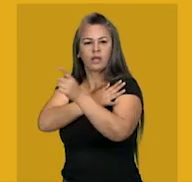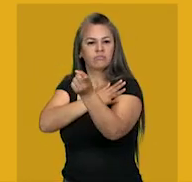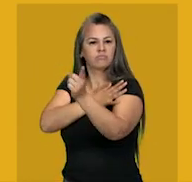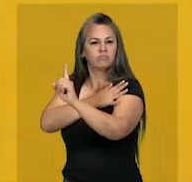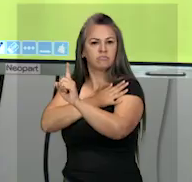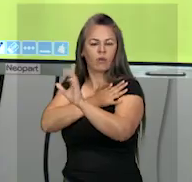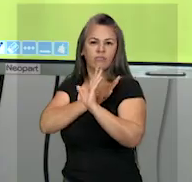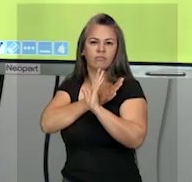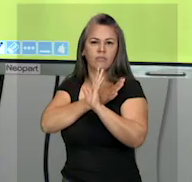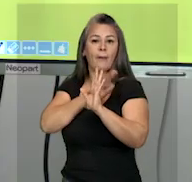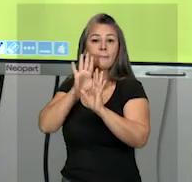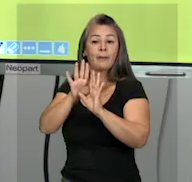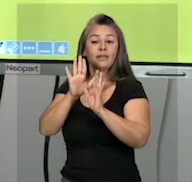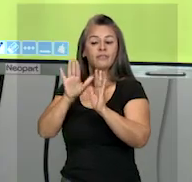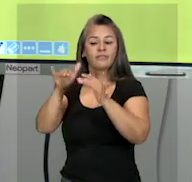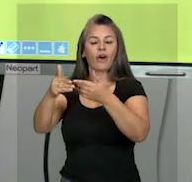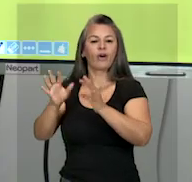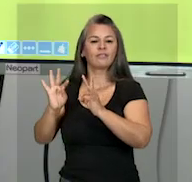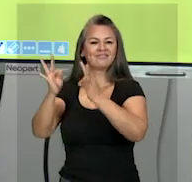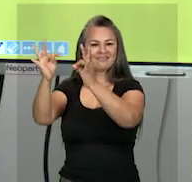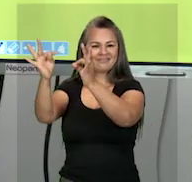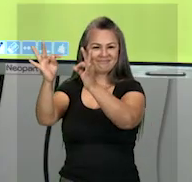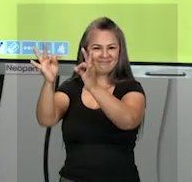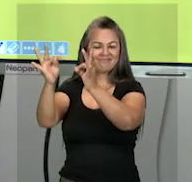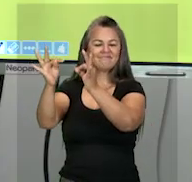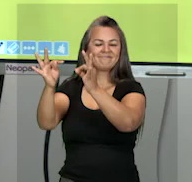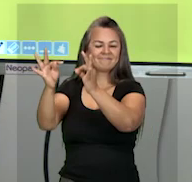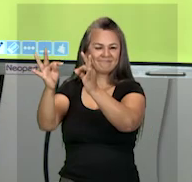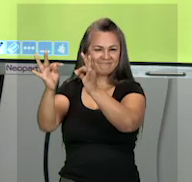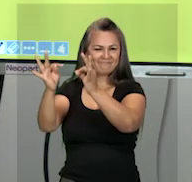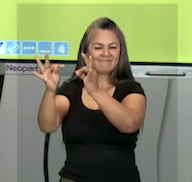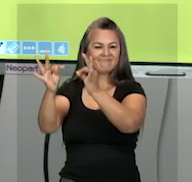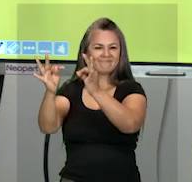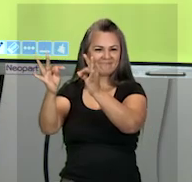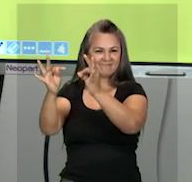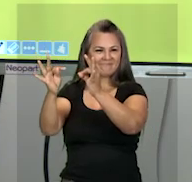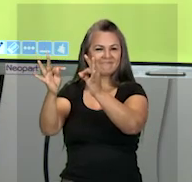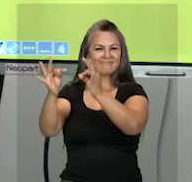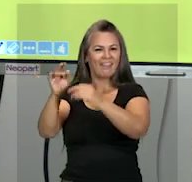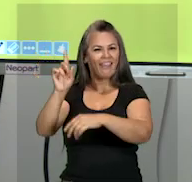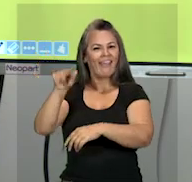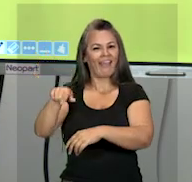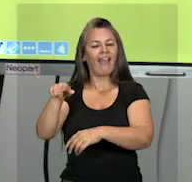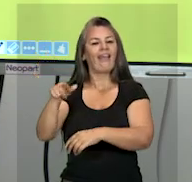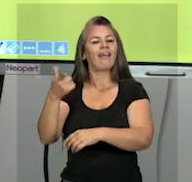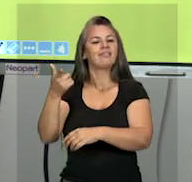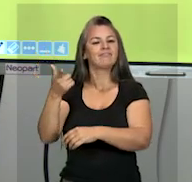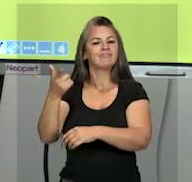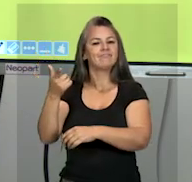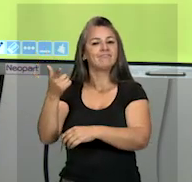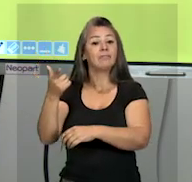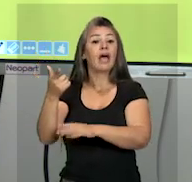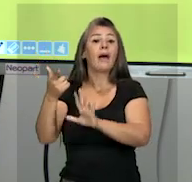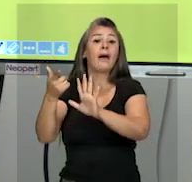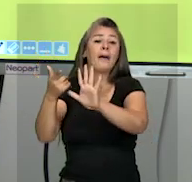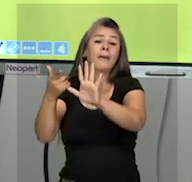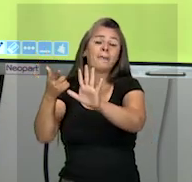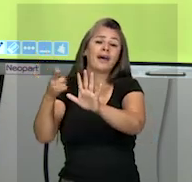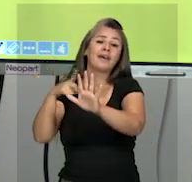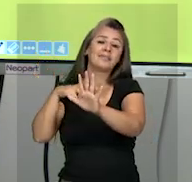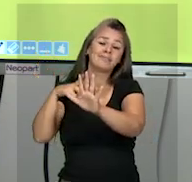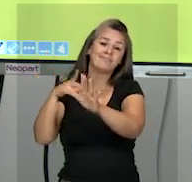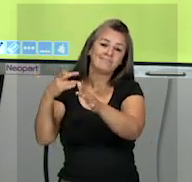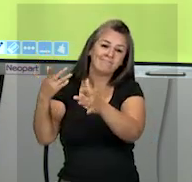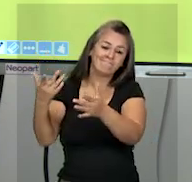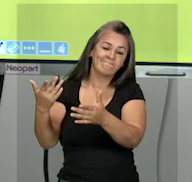E tudo isso, óbvio, continua muito forte no Japão, mas o Japão está perdendo protagonismo.